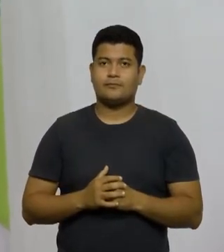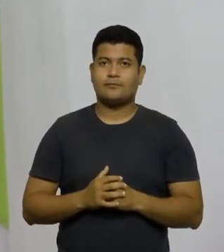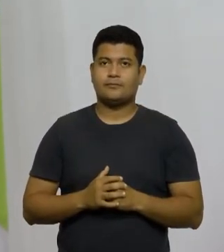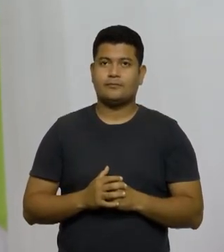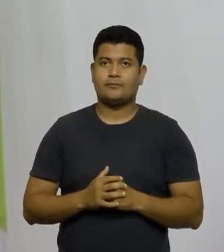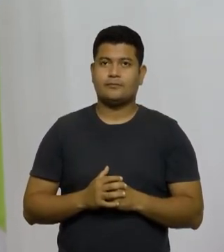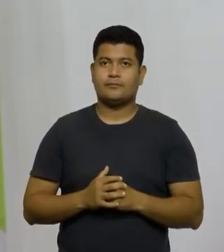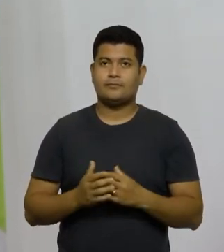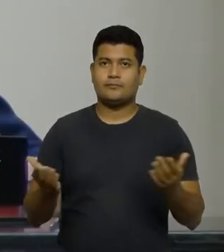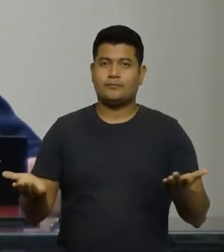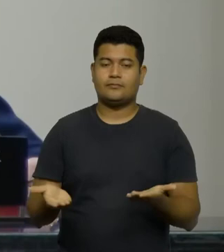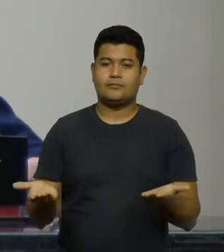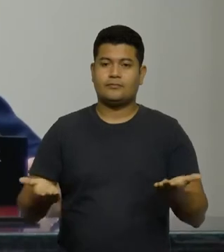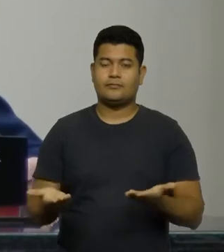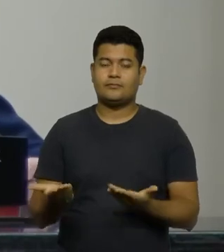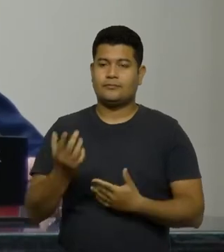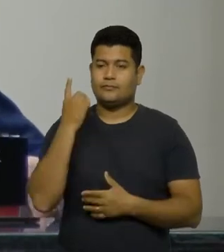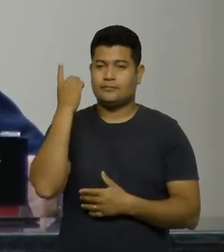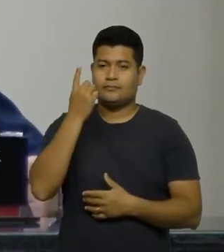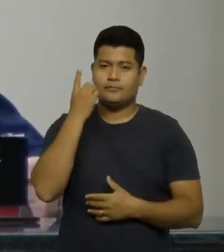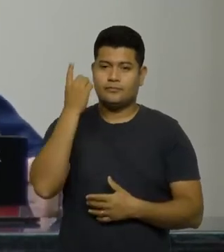A palavra, deputado